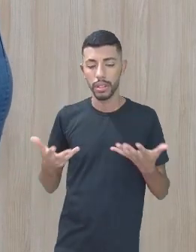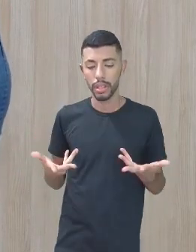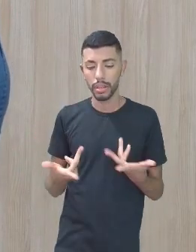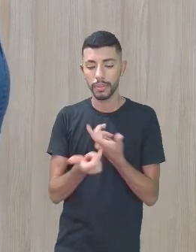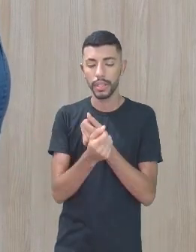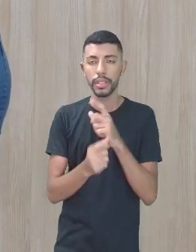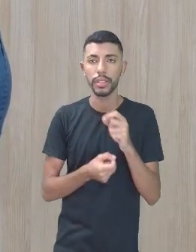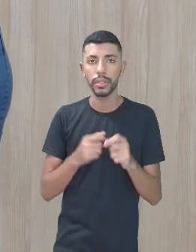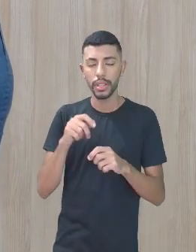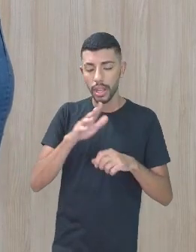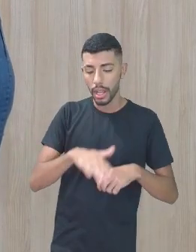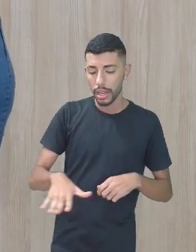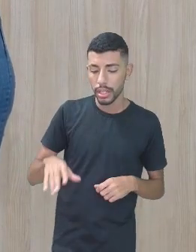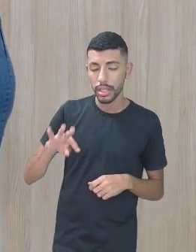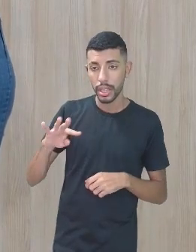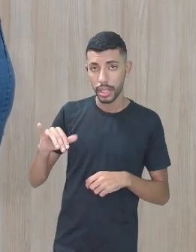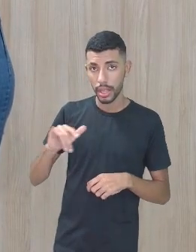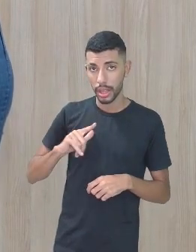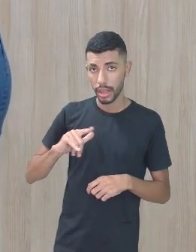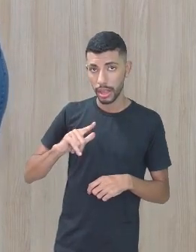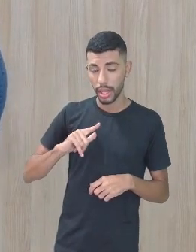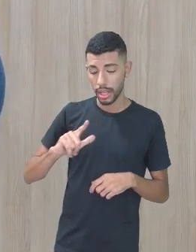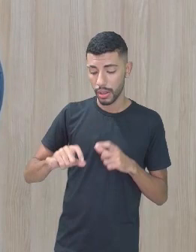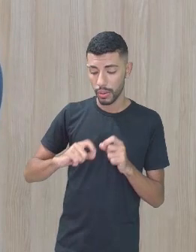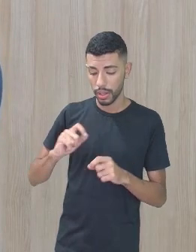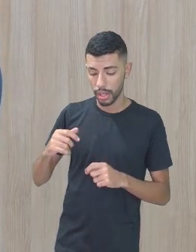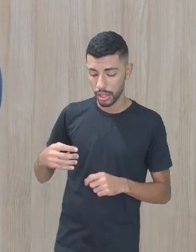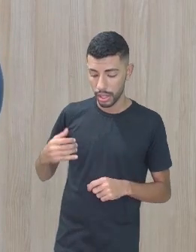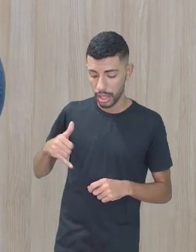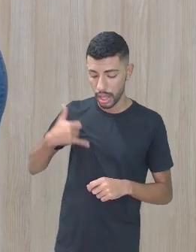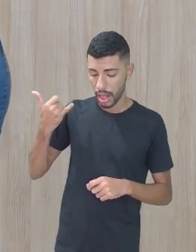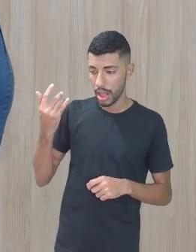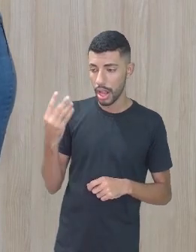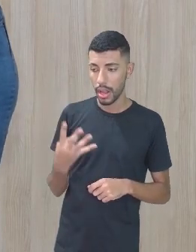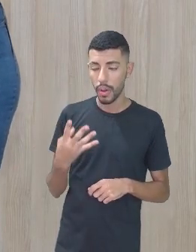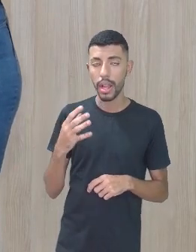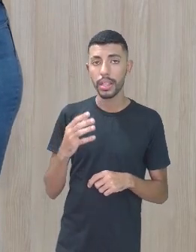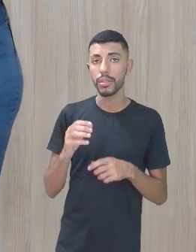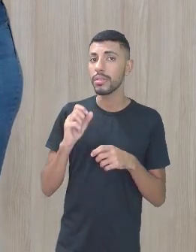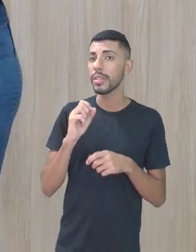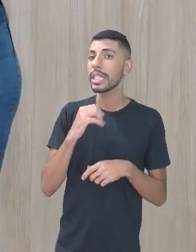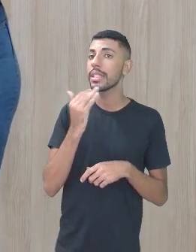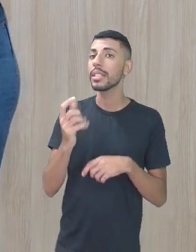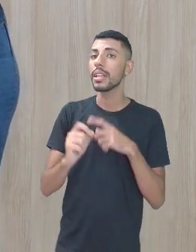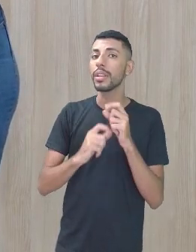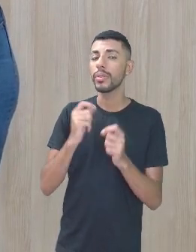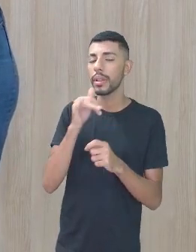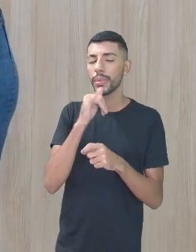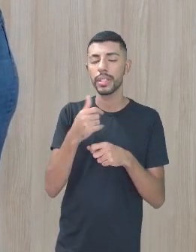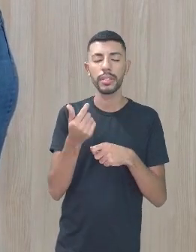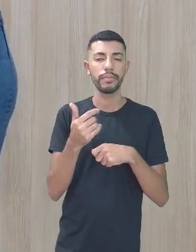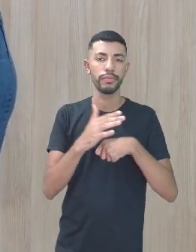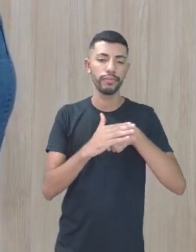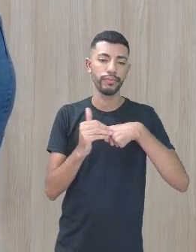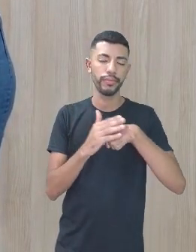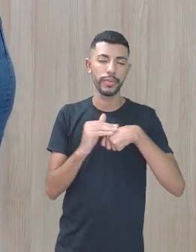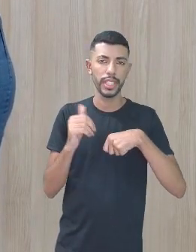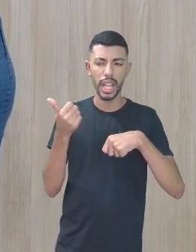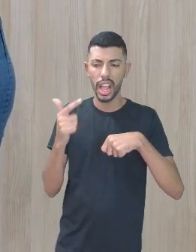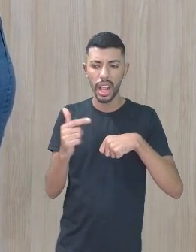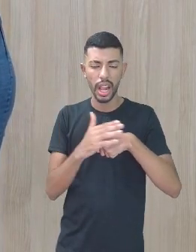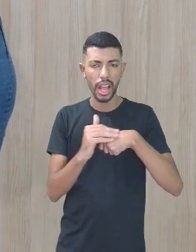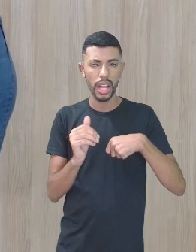habilidades na criança de 4 anos, né? Por exemplo, sem que a gente trabalhasse no viés do afeto, né? Sem que a